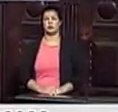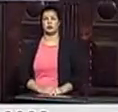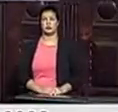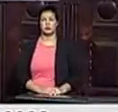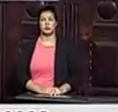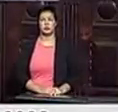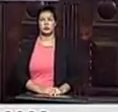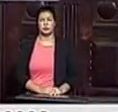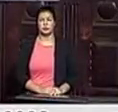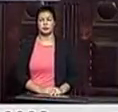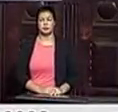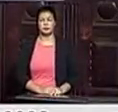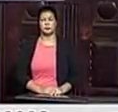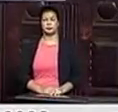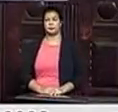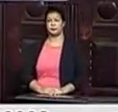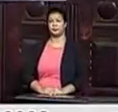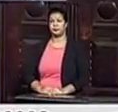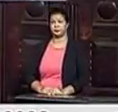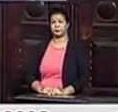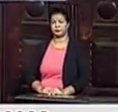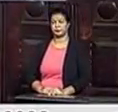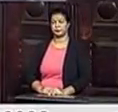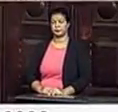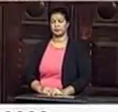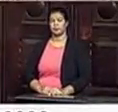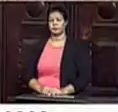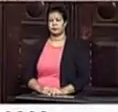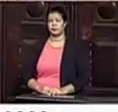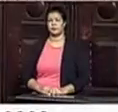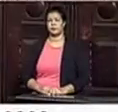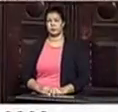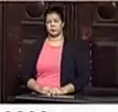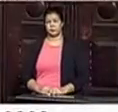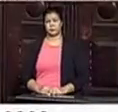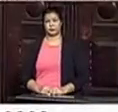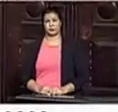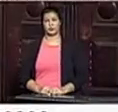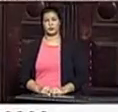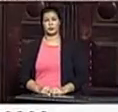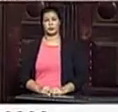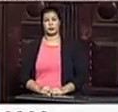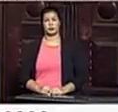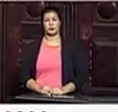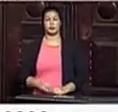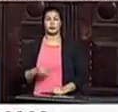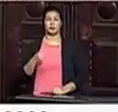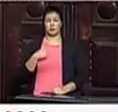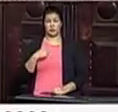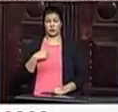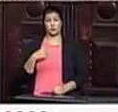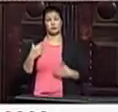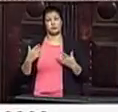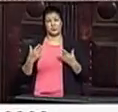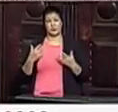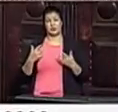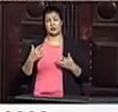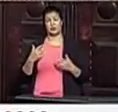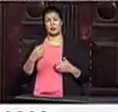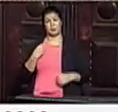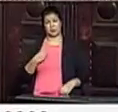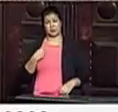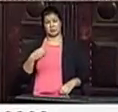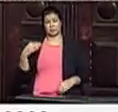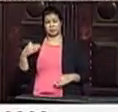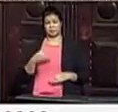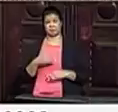vou encerrar, viu, deputado? Deputado Luiz Paulo, eu também queria participar desse debate. Nós conversamos mais cedo sobre esse tema e eu queria aqui